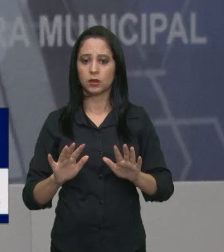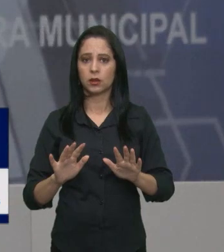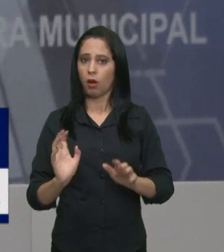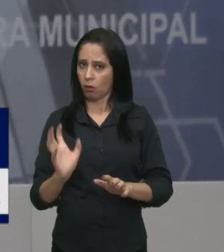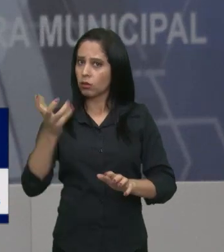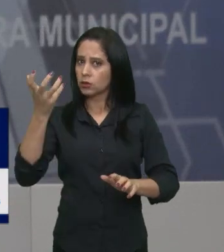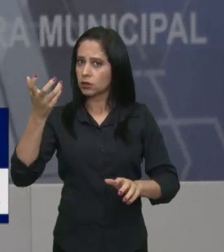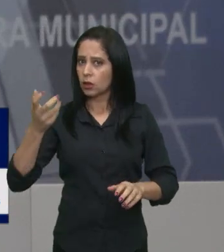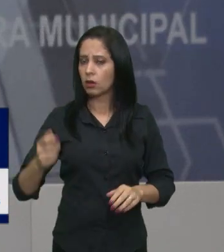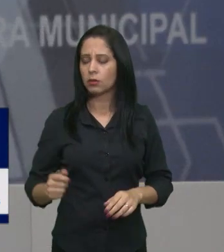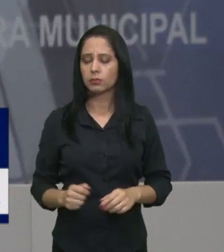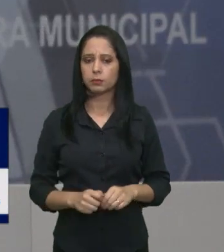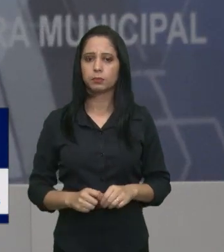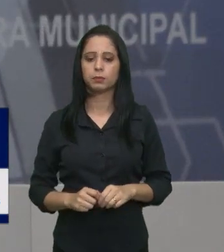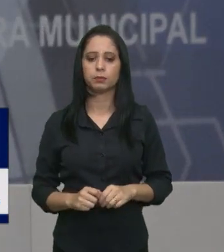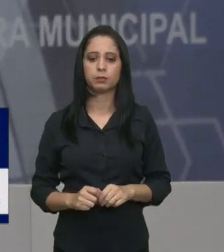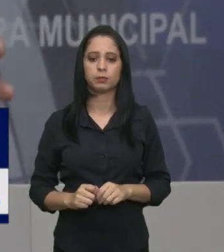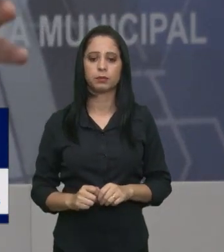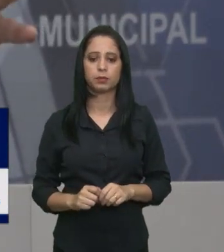acontecendo.